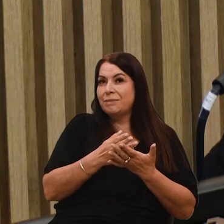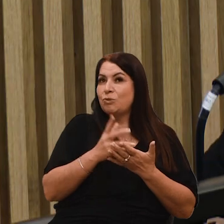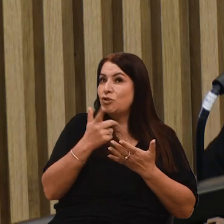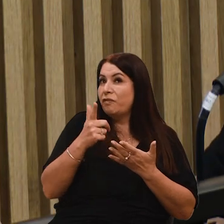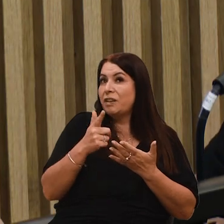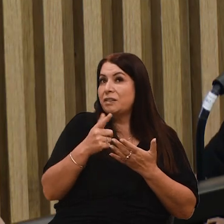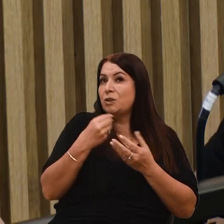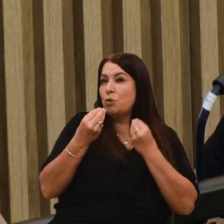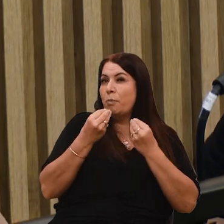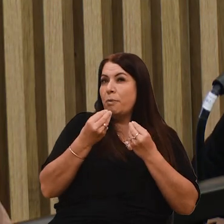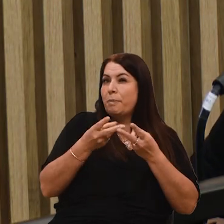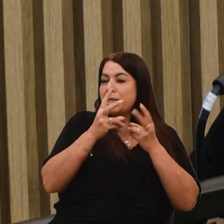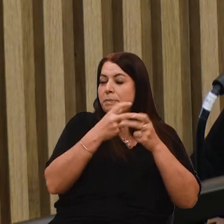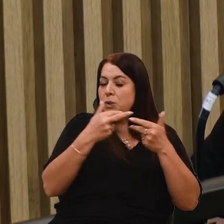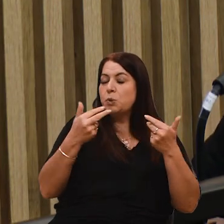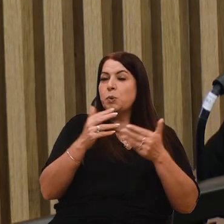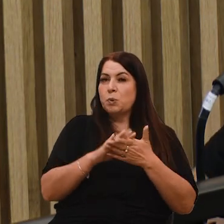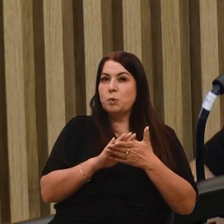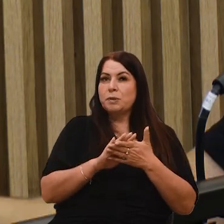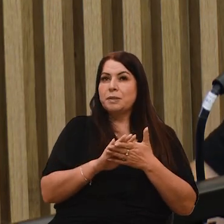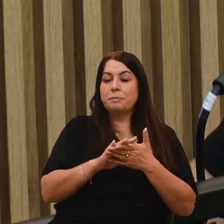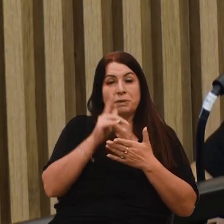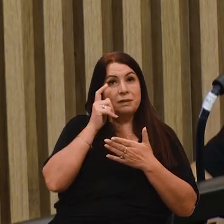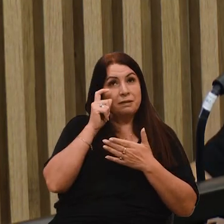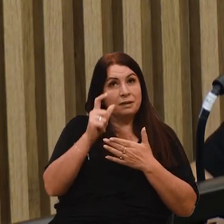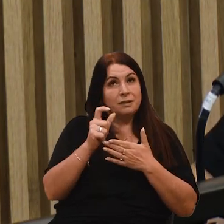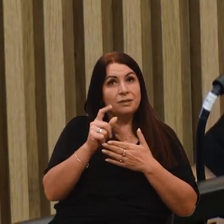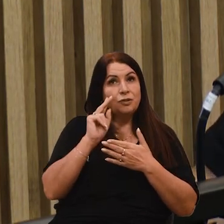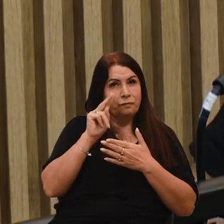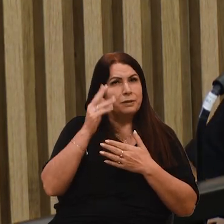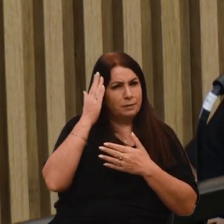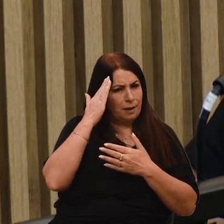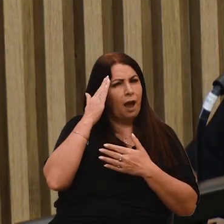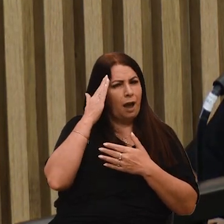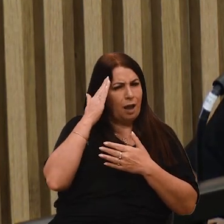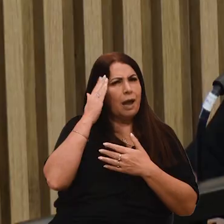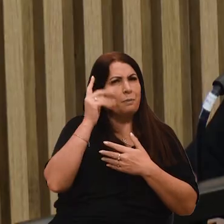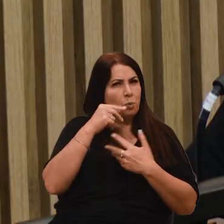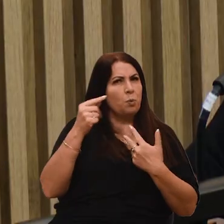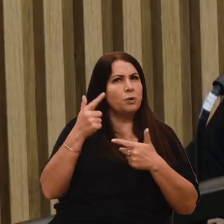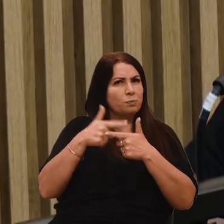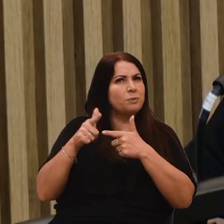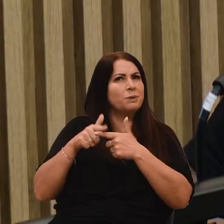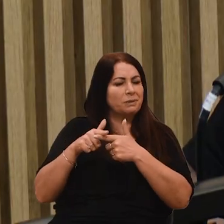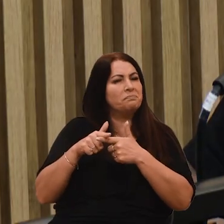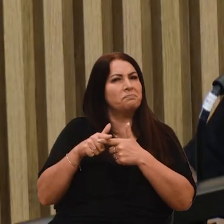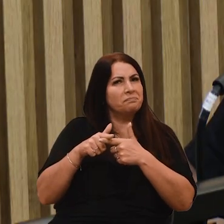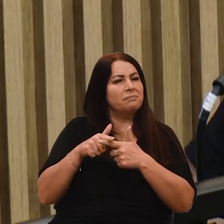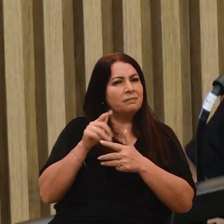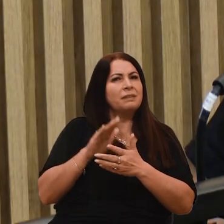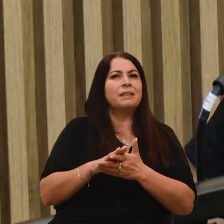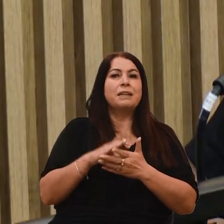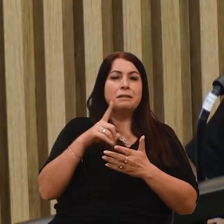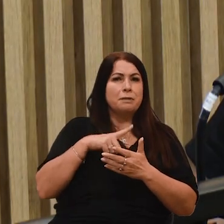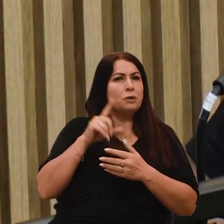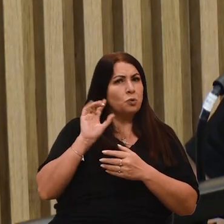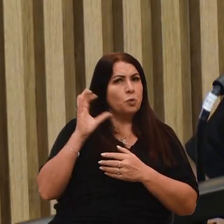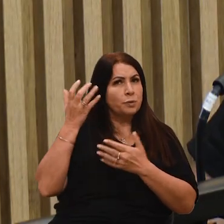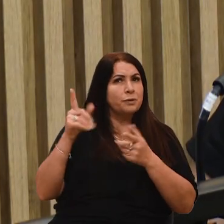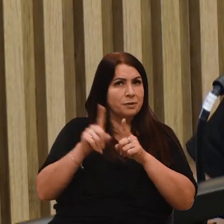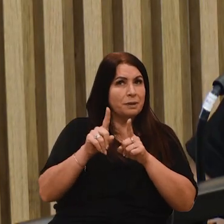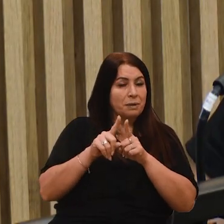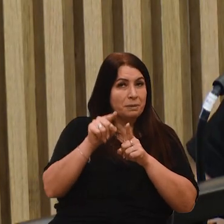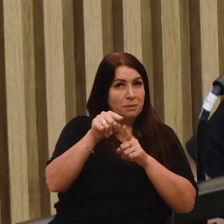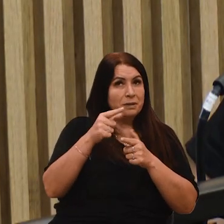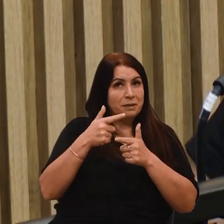tivessem condições de perceber as coisas. Mas é muito interessante a gente ver que eles sabem exatamente quais são os problemas. Claro. E que eles têm soluções também